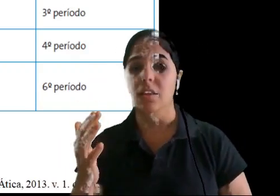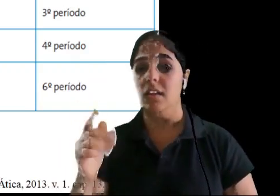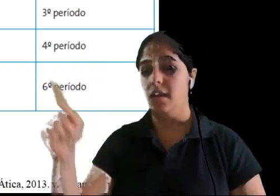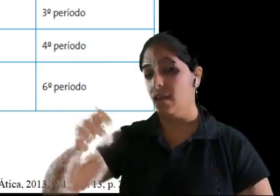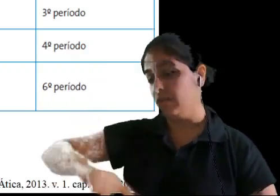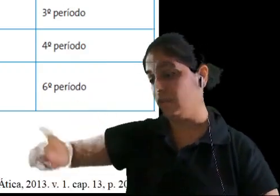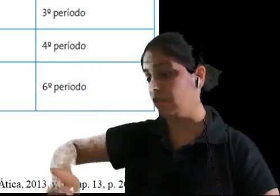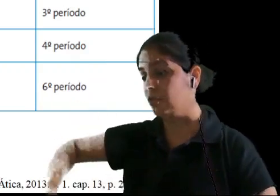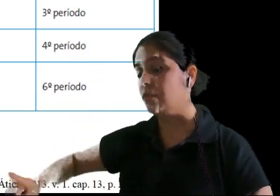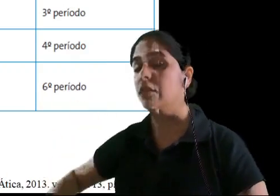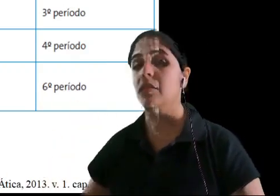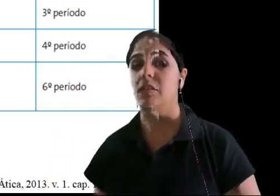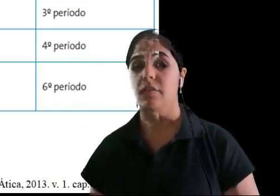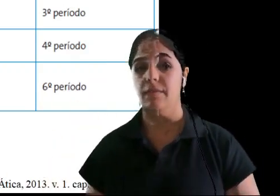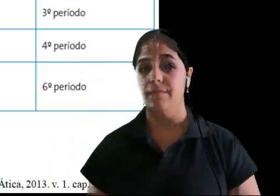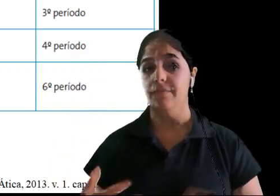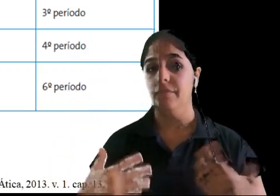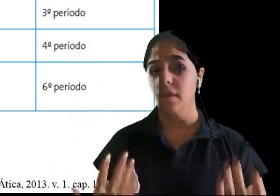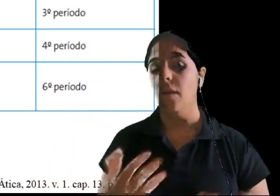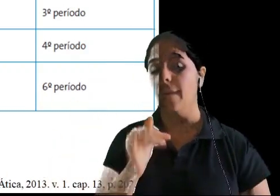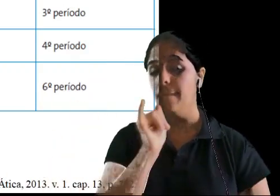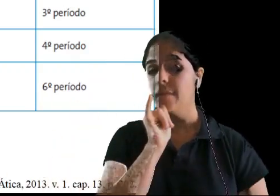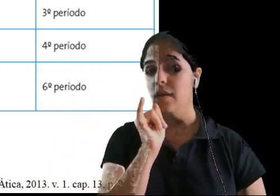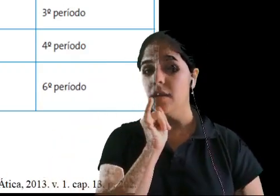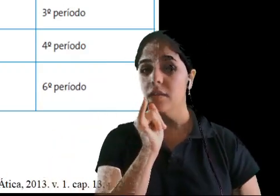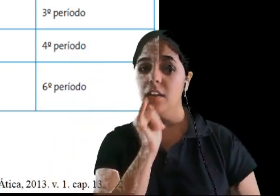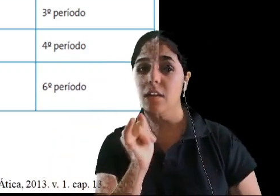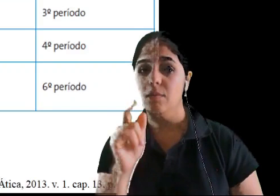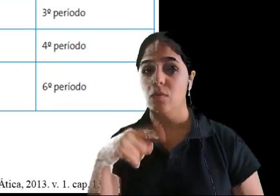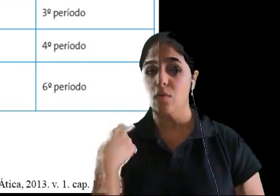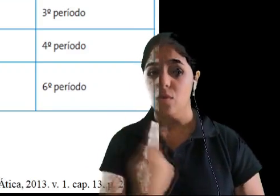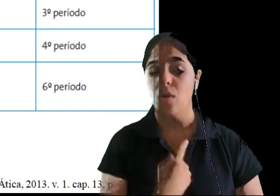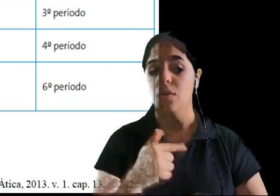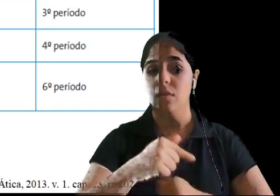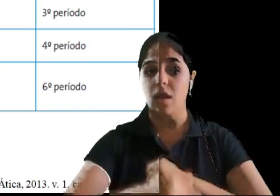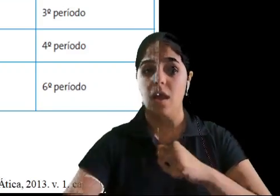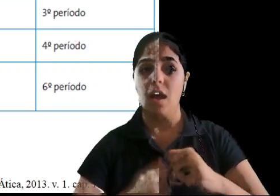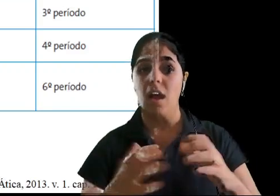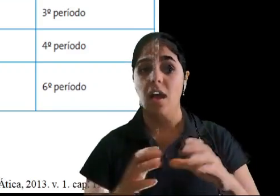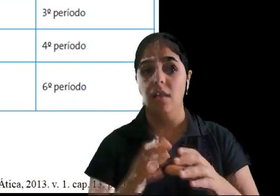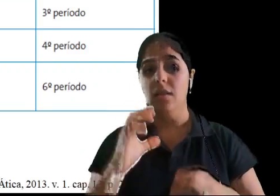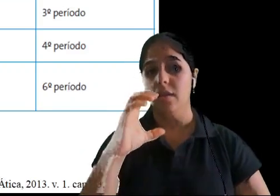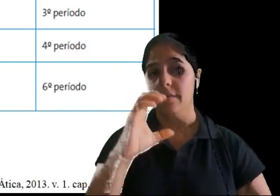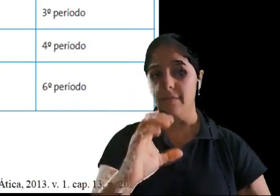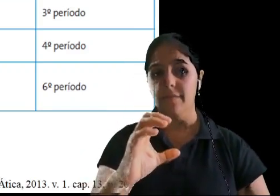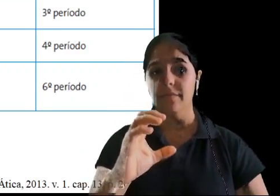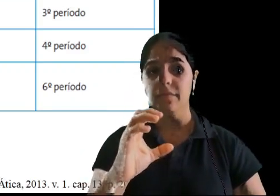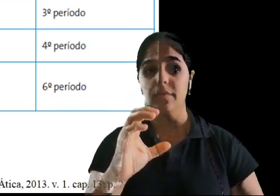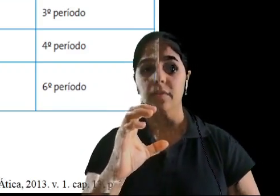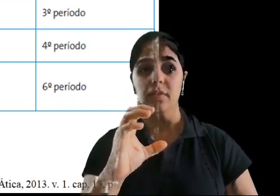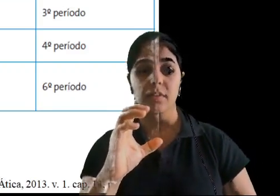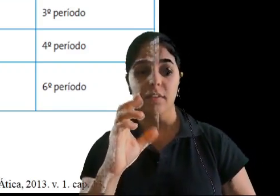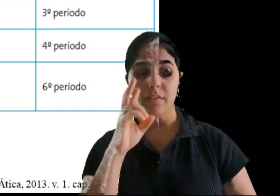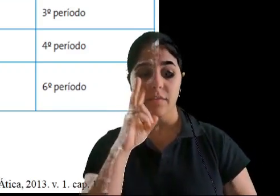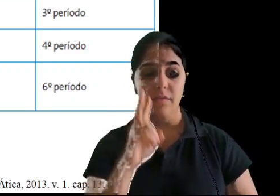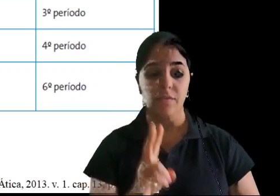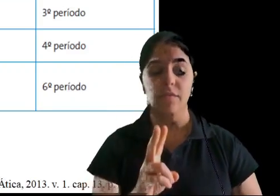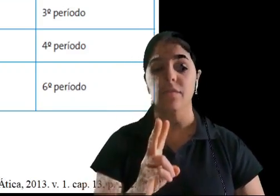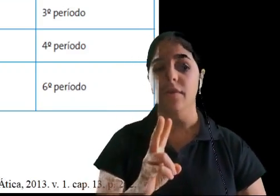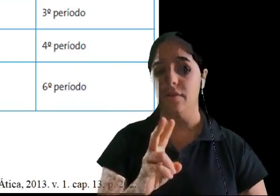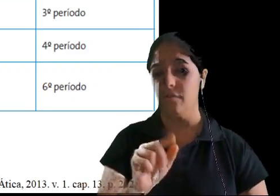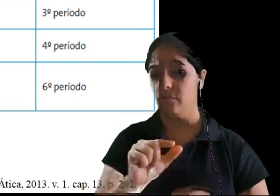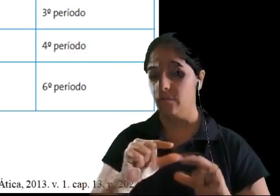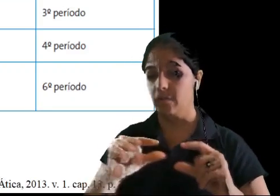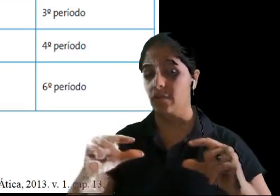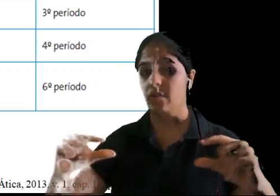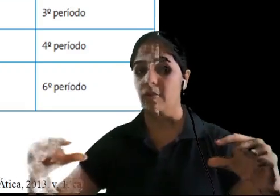distribuição eletrônica e vice-versa. Então, por exemplo, o nosso átomo de carbono tem essa distribuição eletrônica.